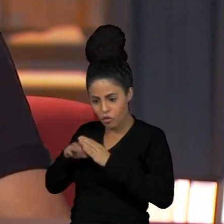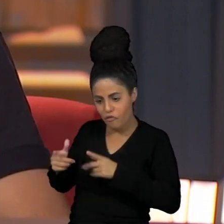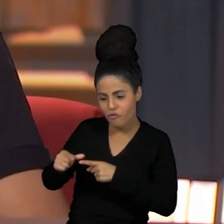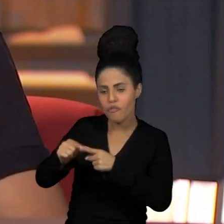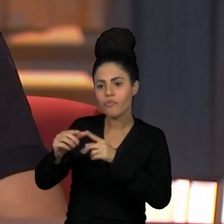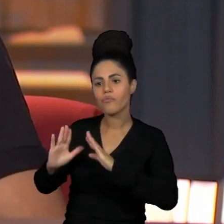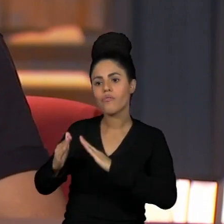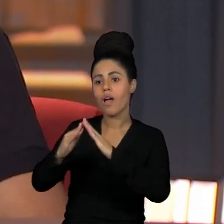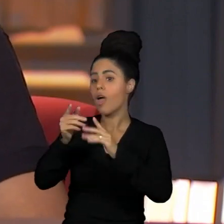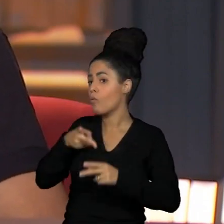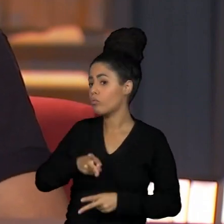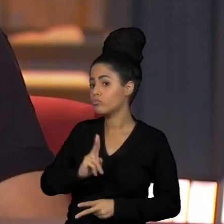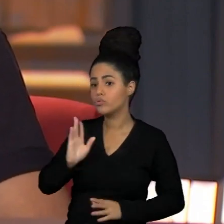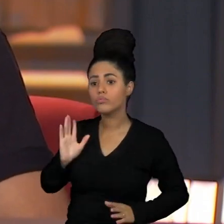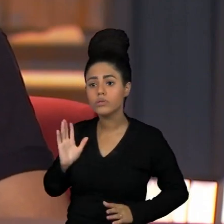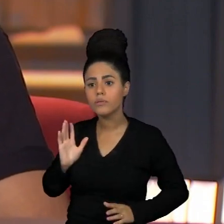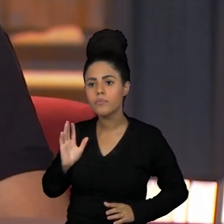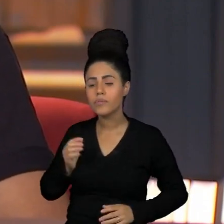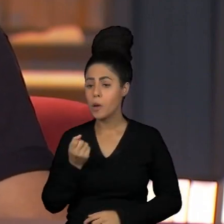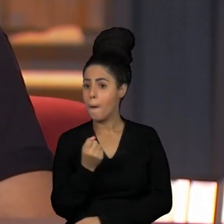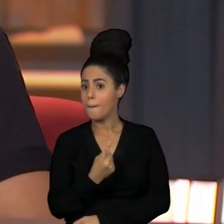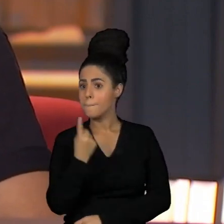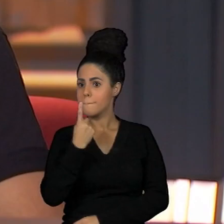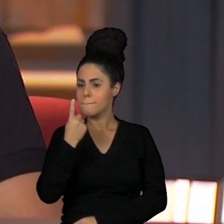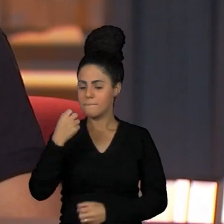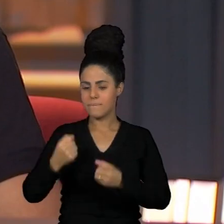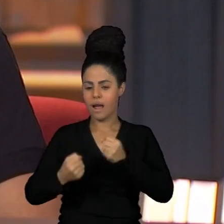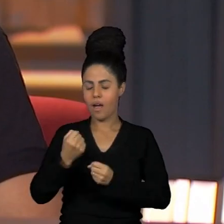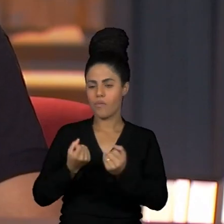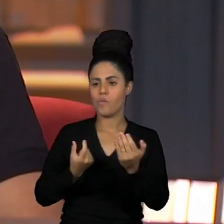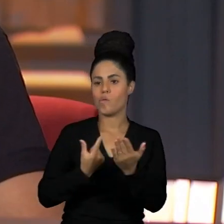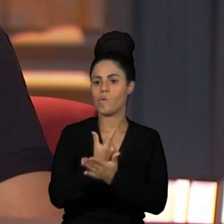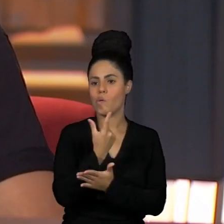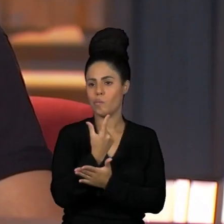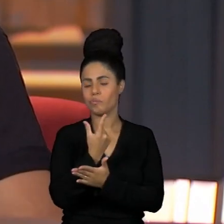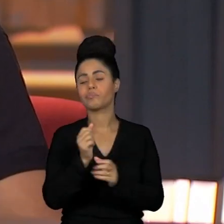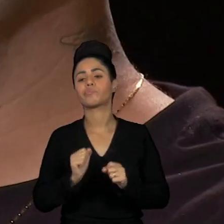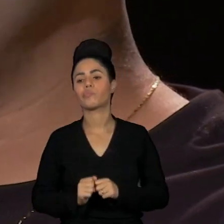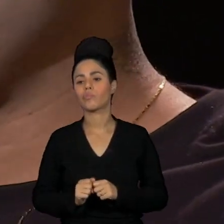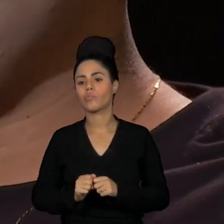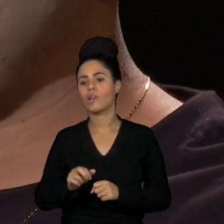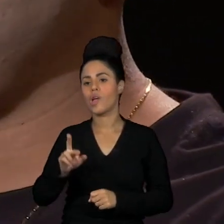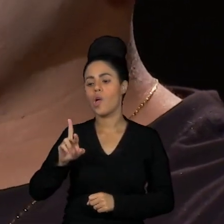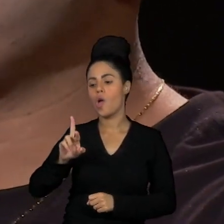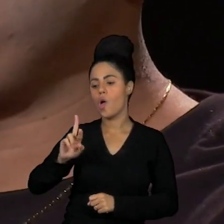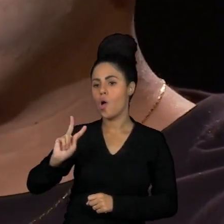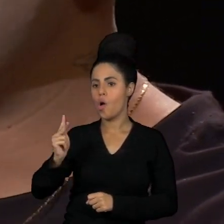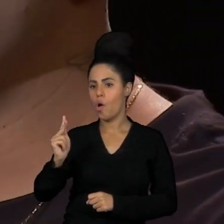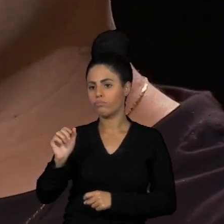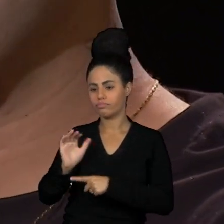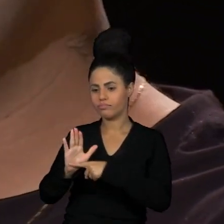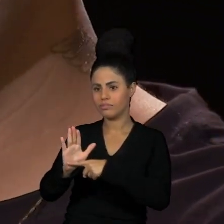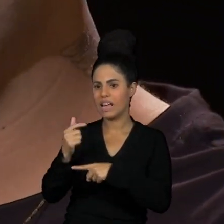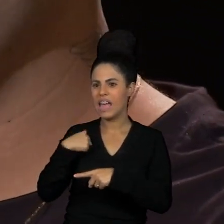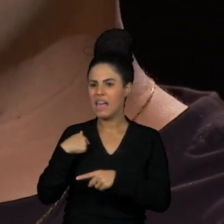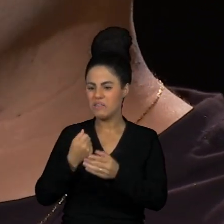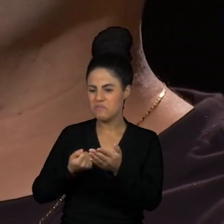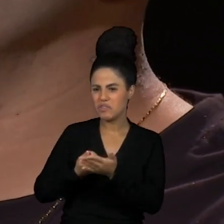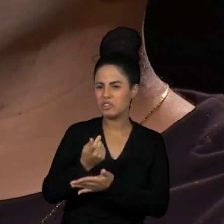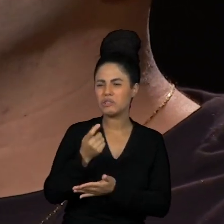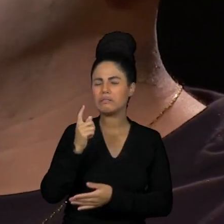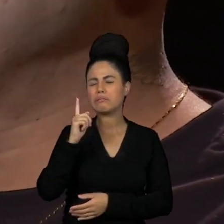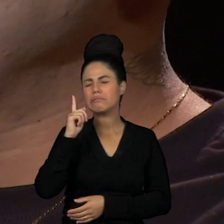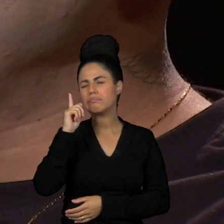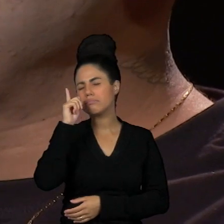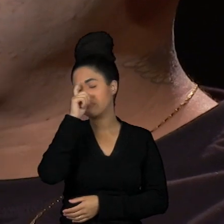eu lembro que o meu primeiro carro que eu comprei, que foi um Honda Civic, comprei à vista, investi, demorei mocota, mas comprei, graças a